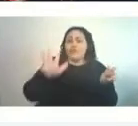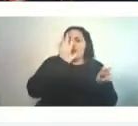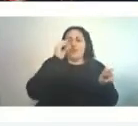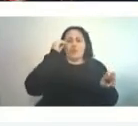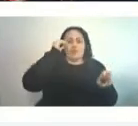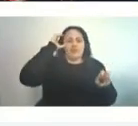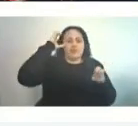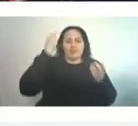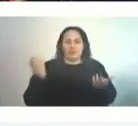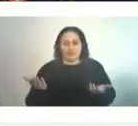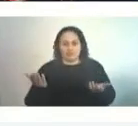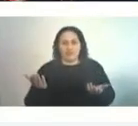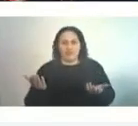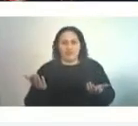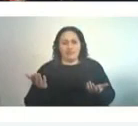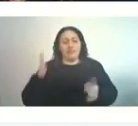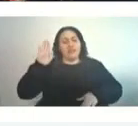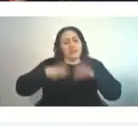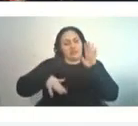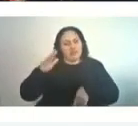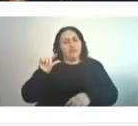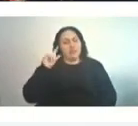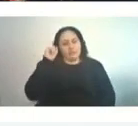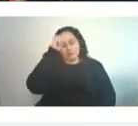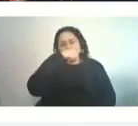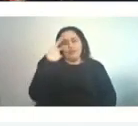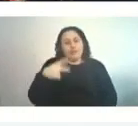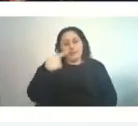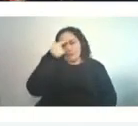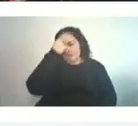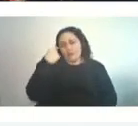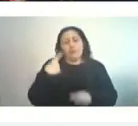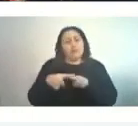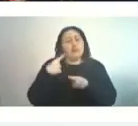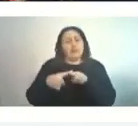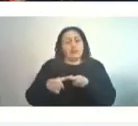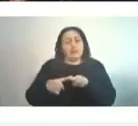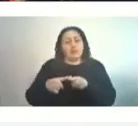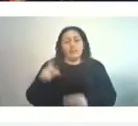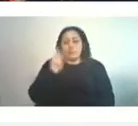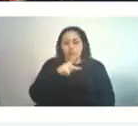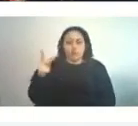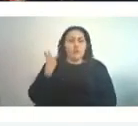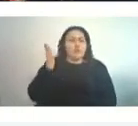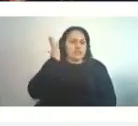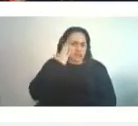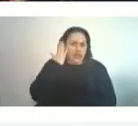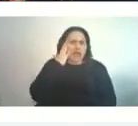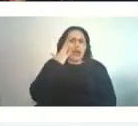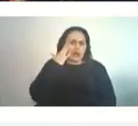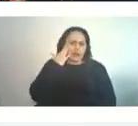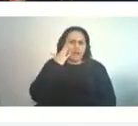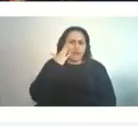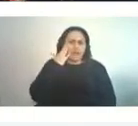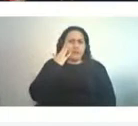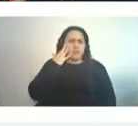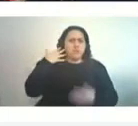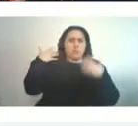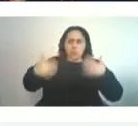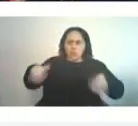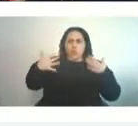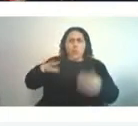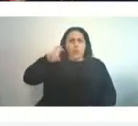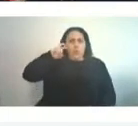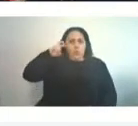muitas vezes nós temos um pouco de dificuldade, porque os nossos professores sabem muito, mas de pouco, do ponto de